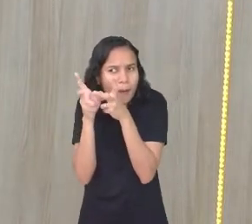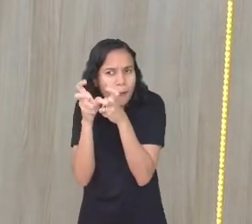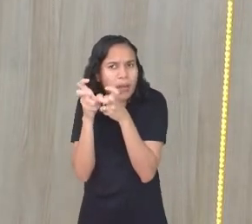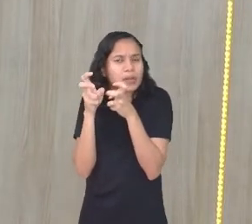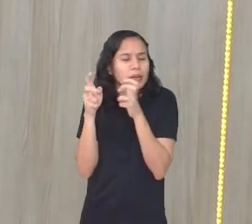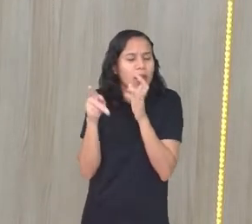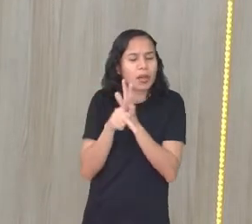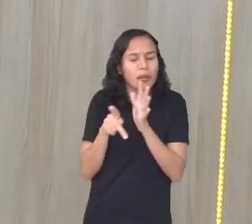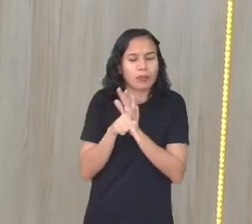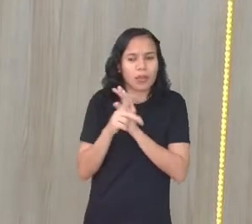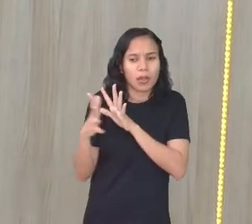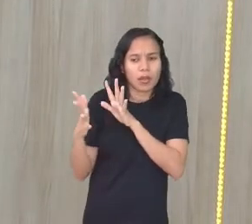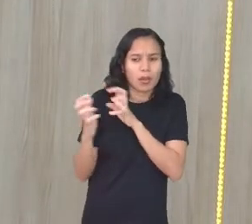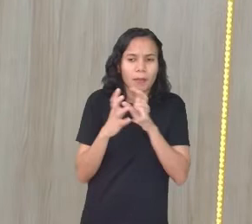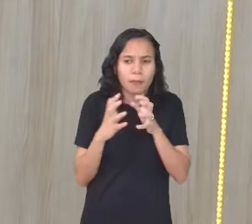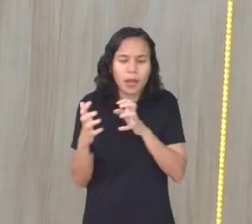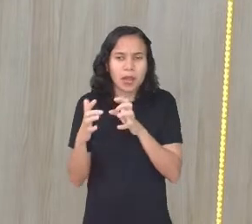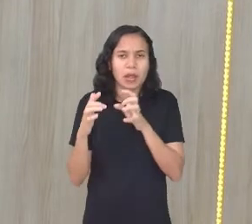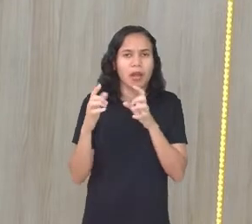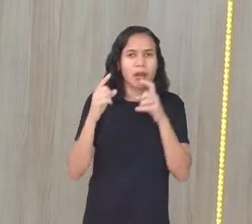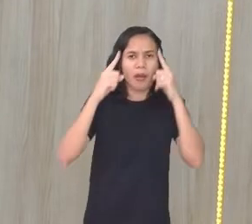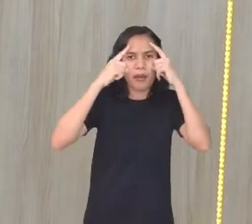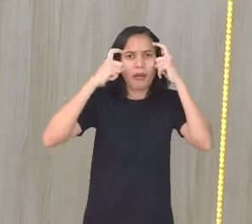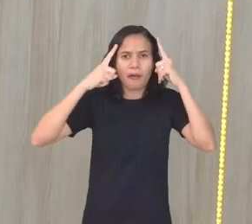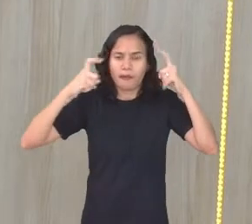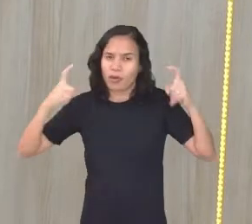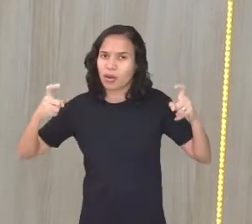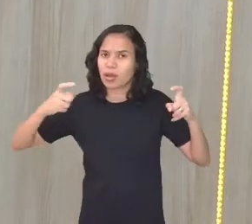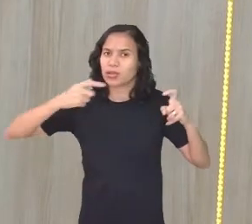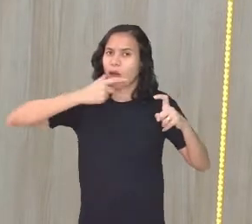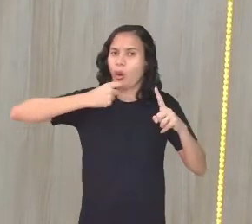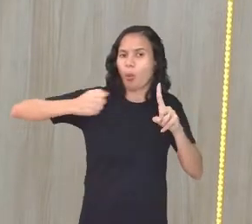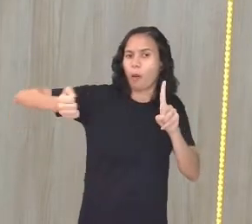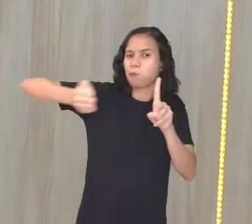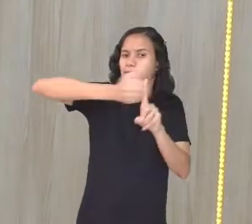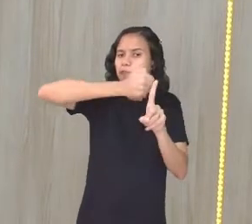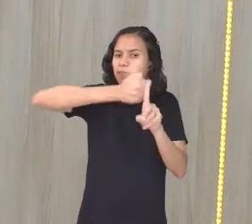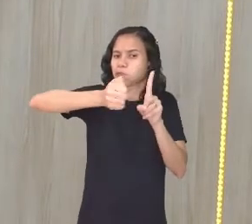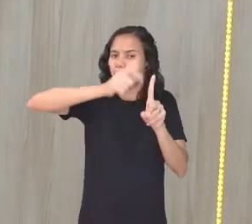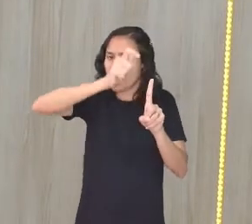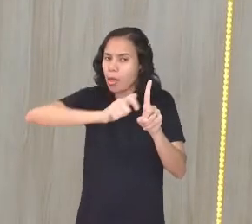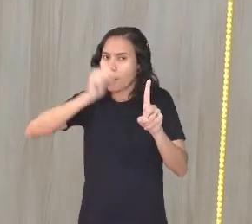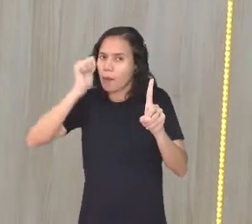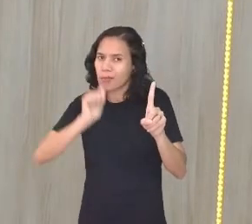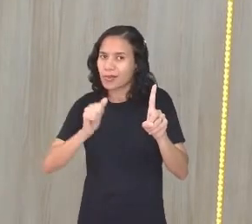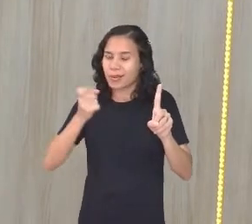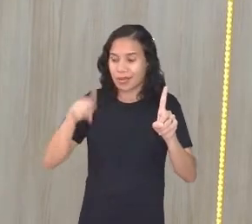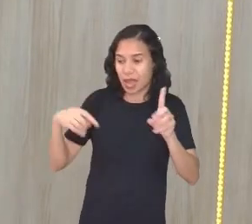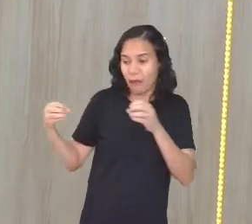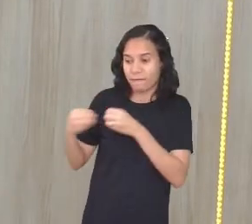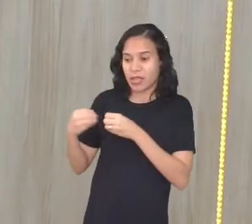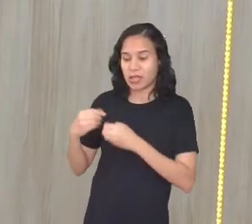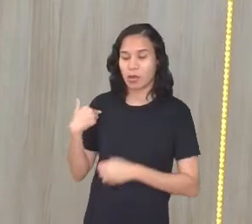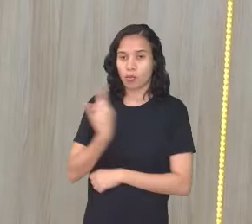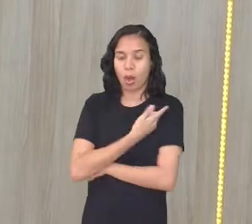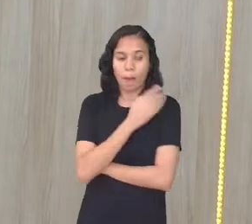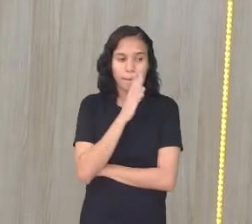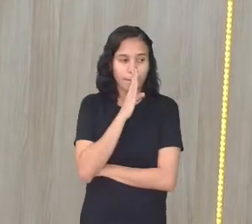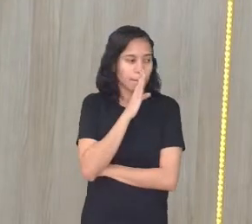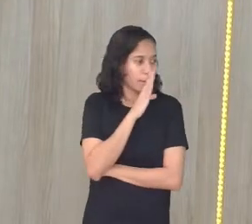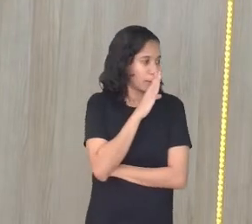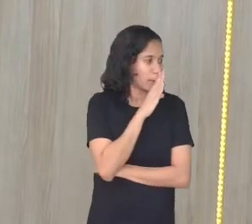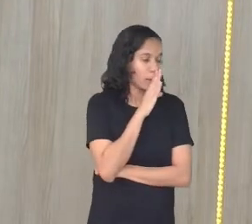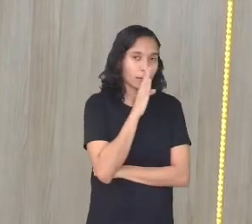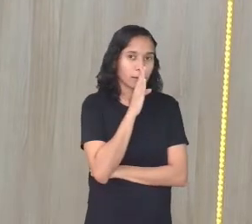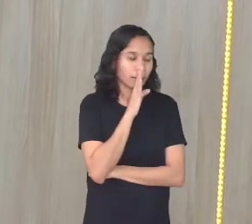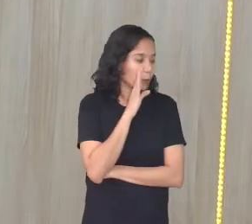está tendo uma ação violenta do homem ali com a mulher, e quanto vizinho a gente se cala, a gente está